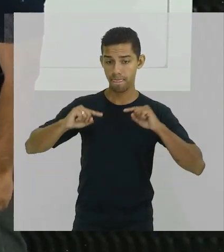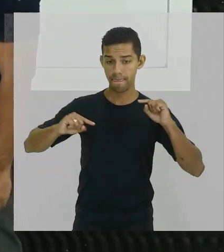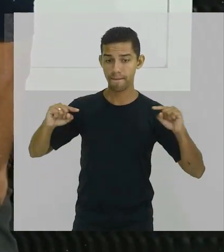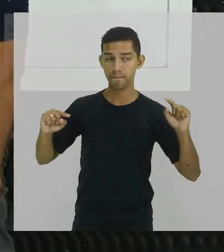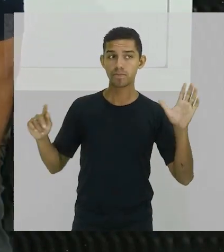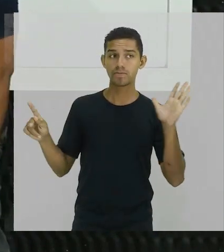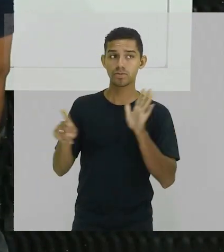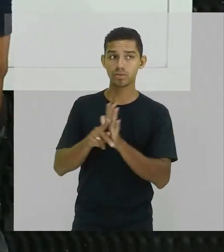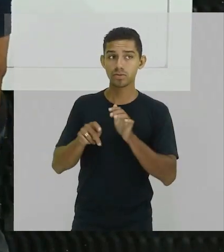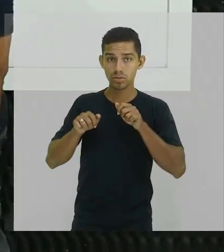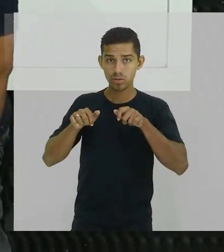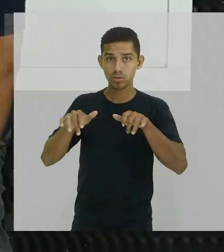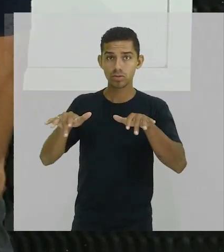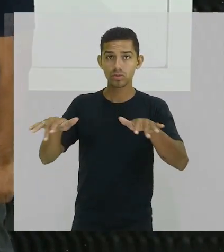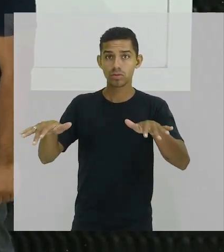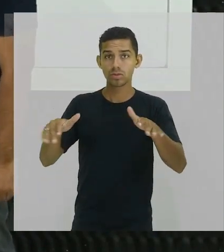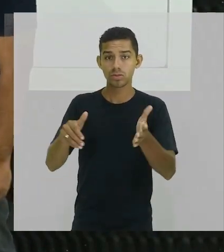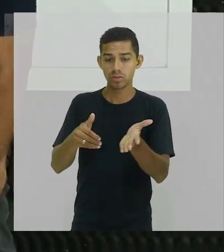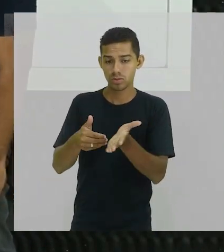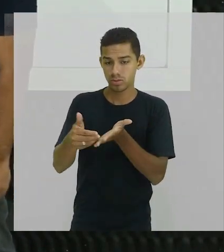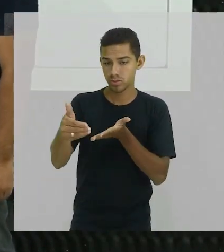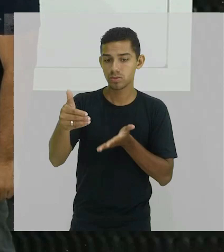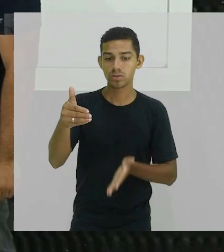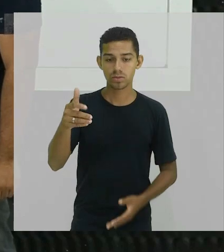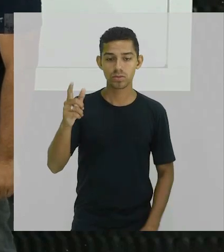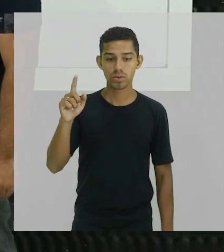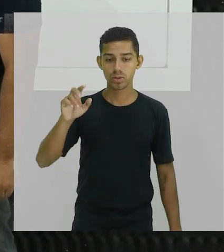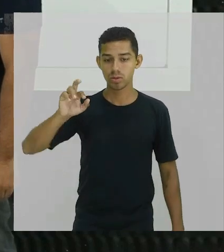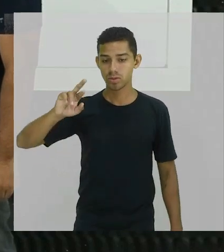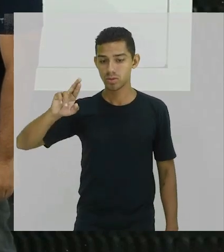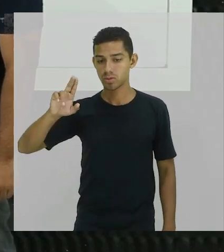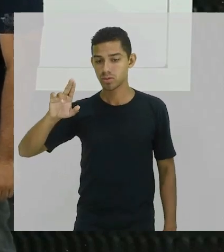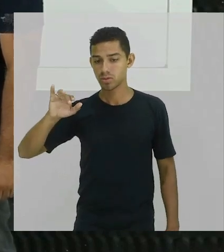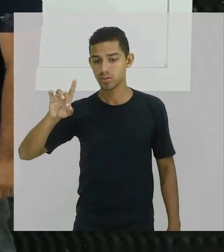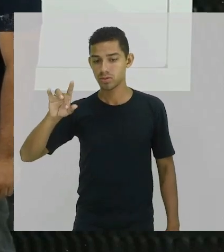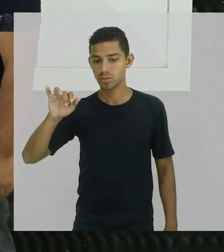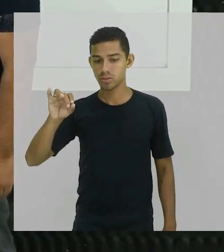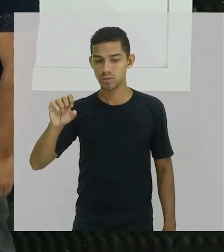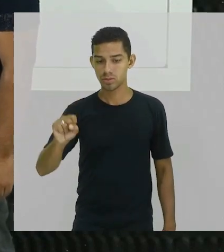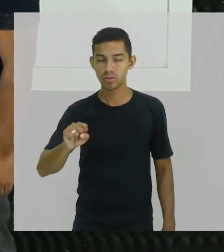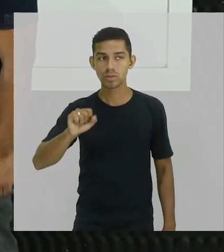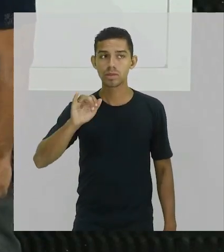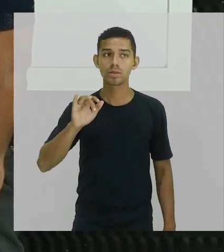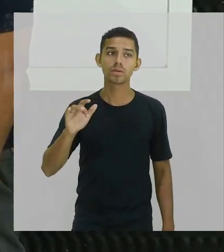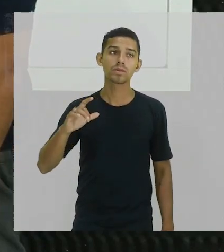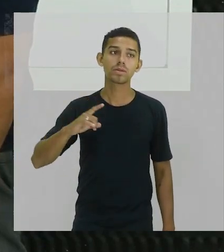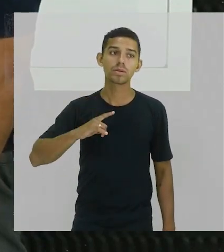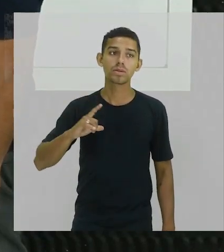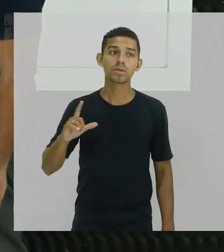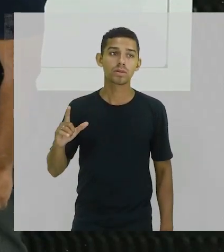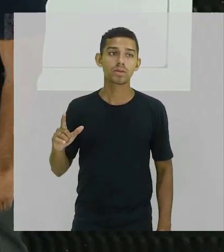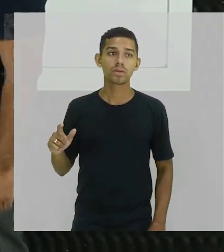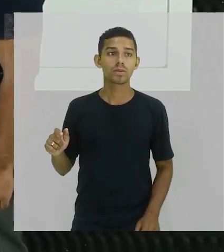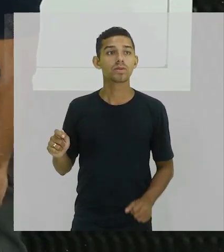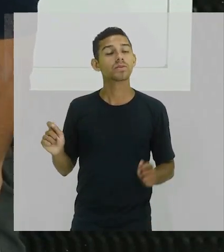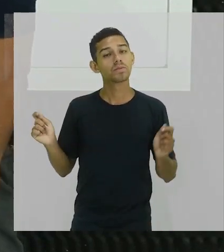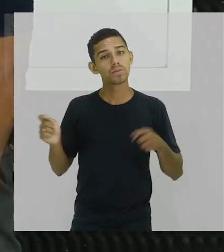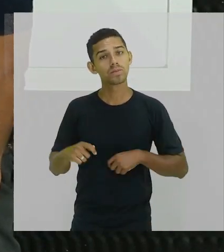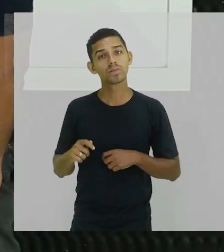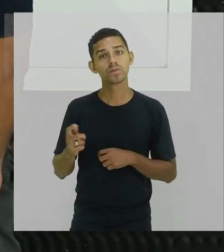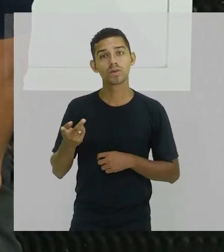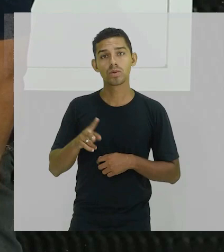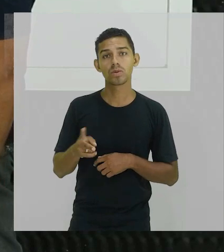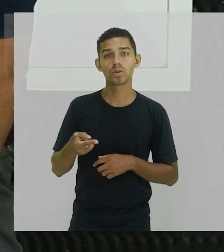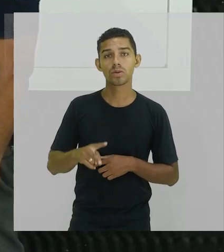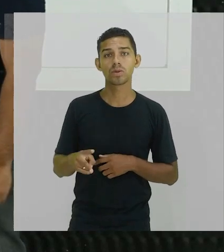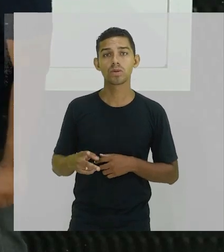de mesma amplitude da inicial dos ruídos, daqueles ruídos indesejáveis, ok? Fazendo com que elas